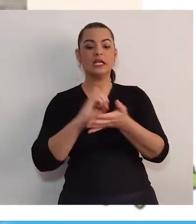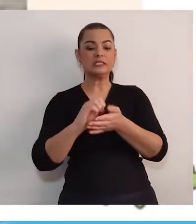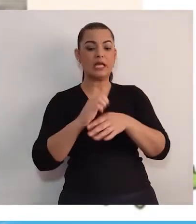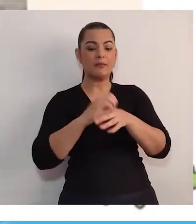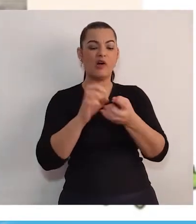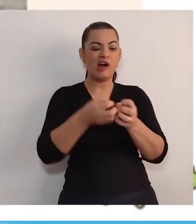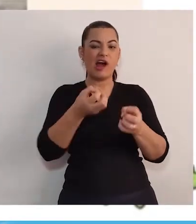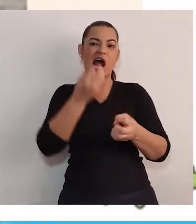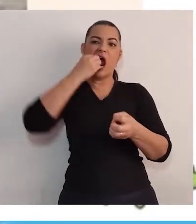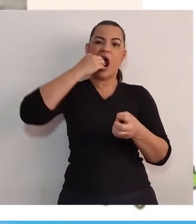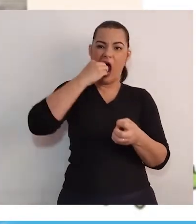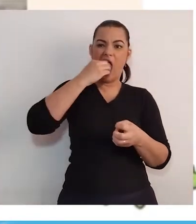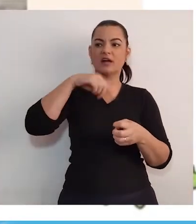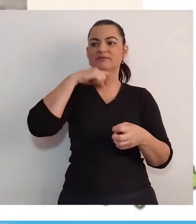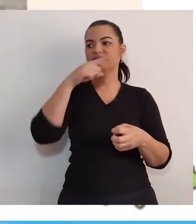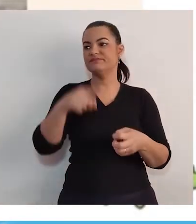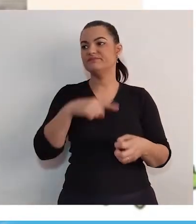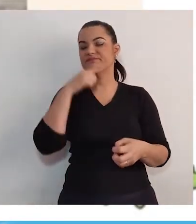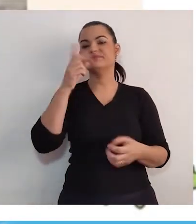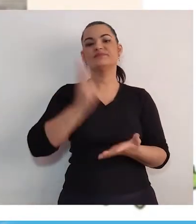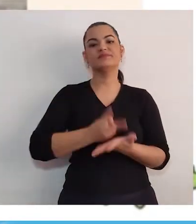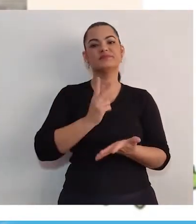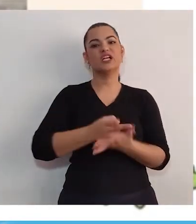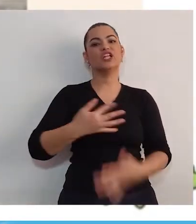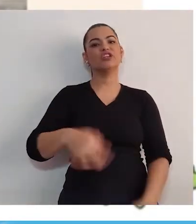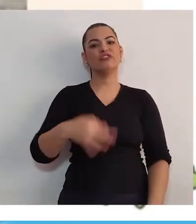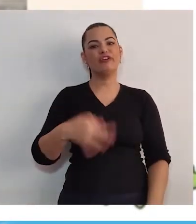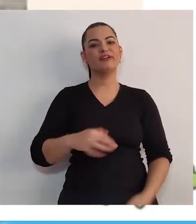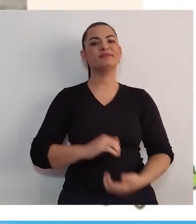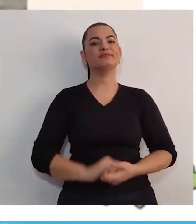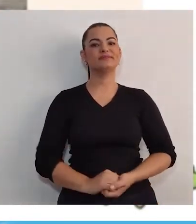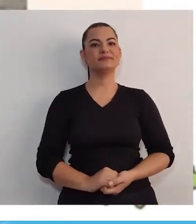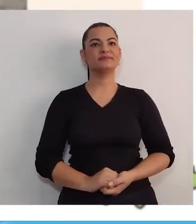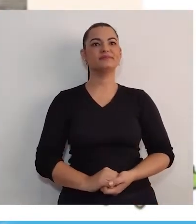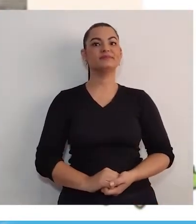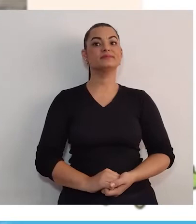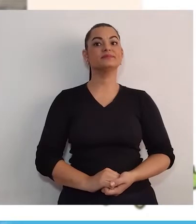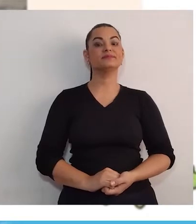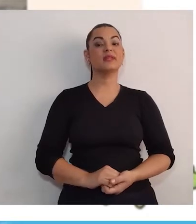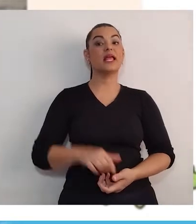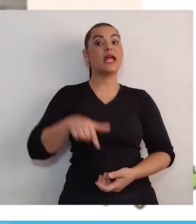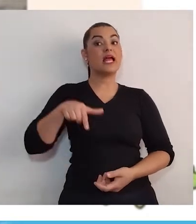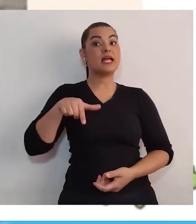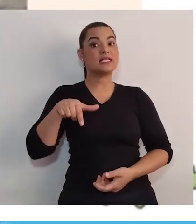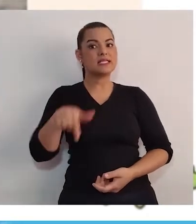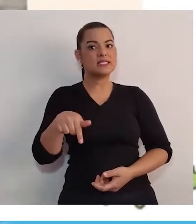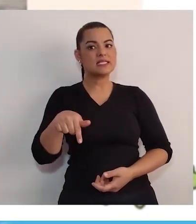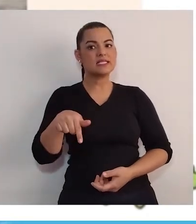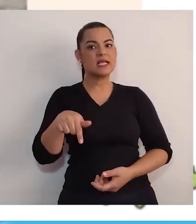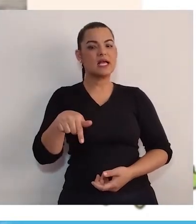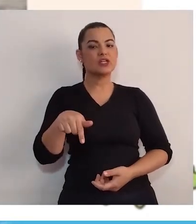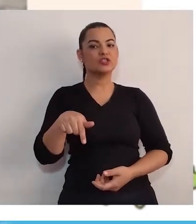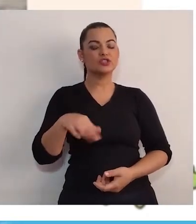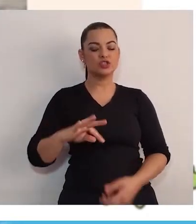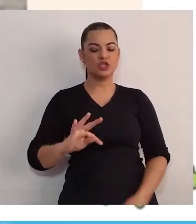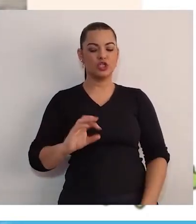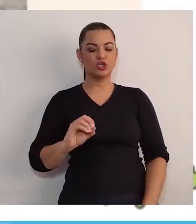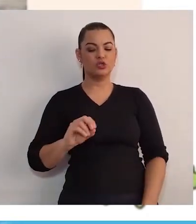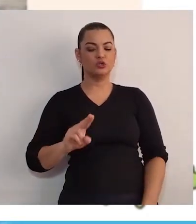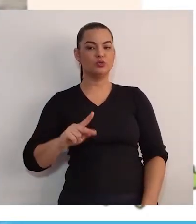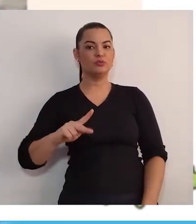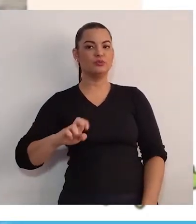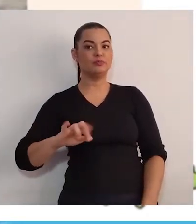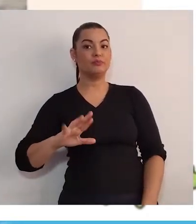e o dente? Ha! O dente ainda doía. 7 toupeiras surgiram de um